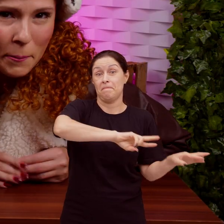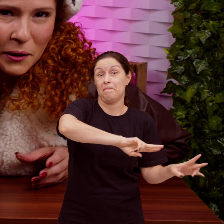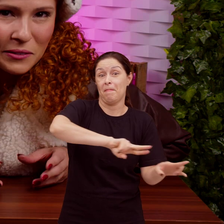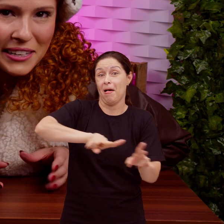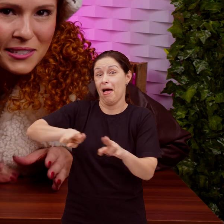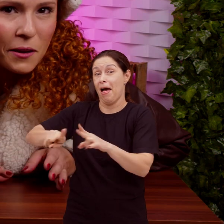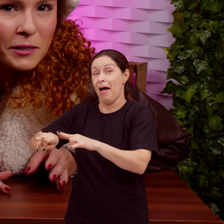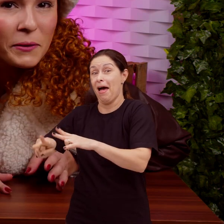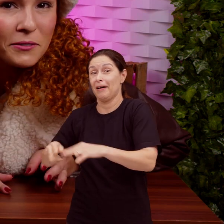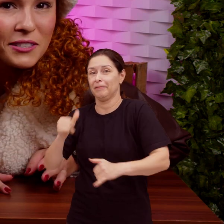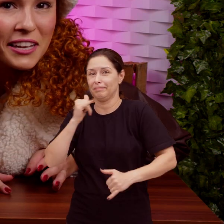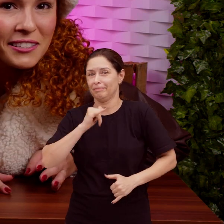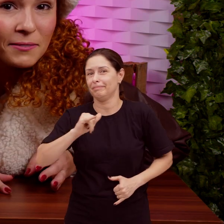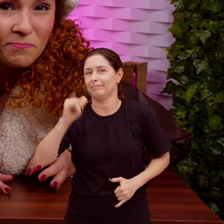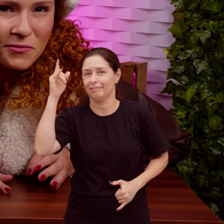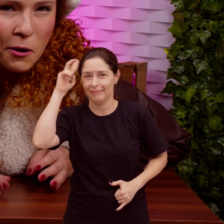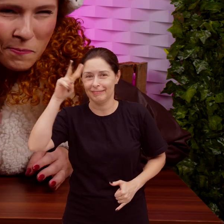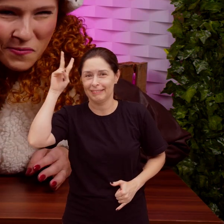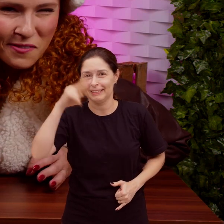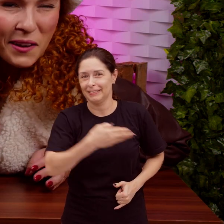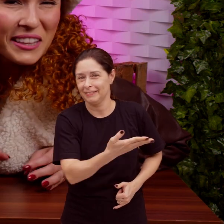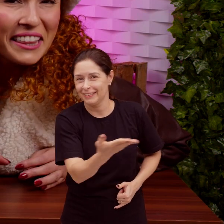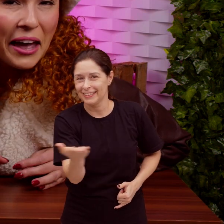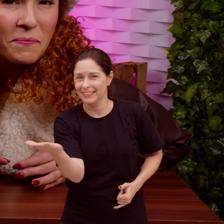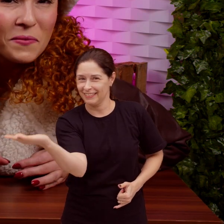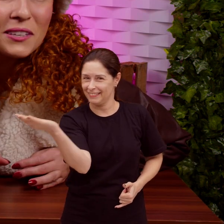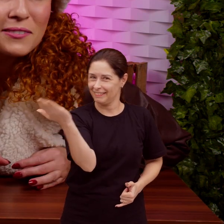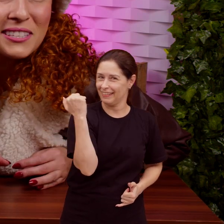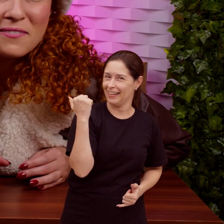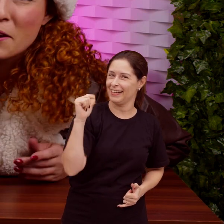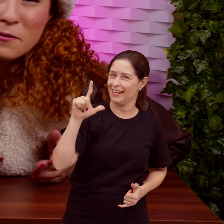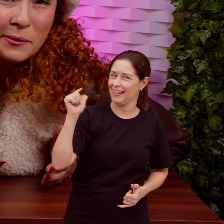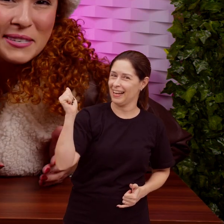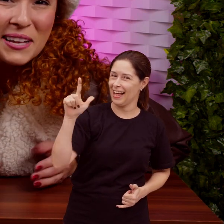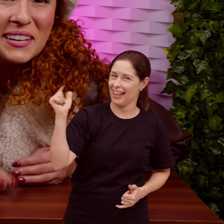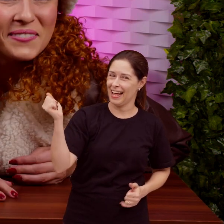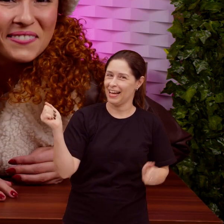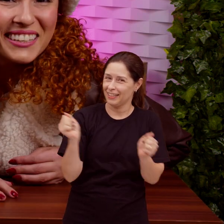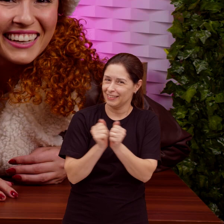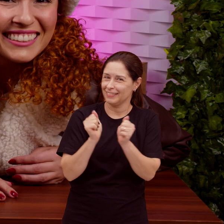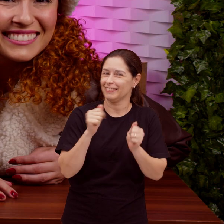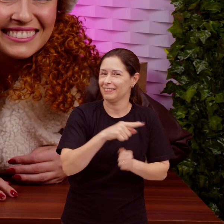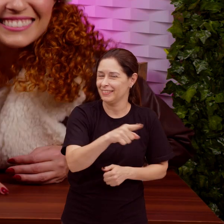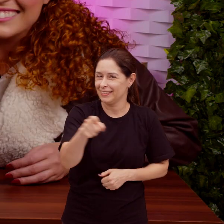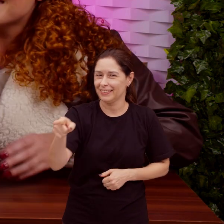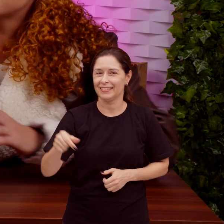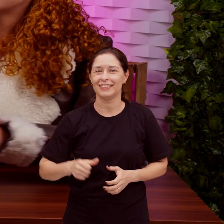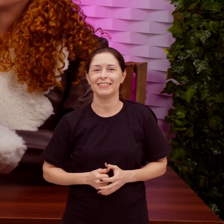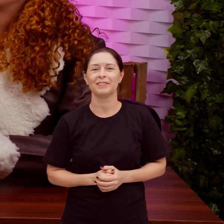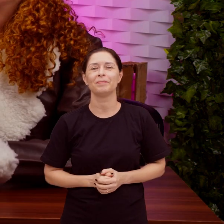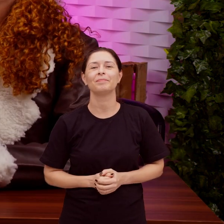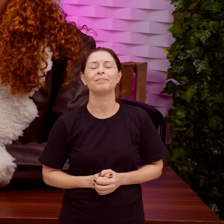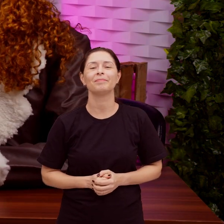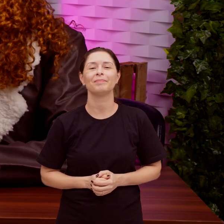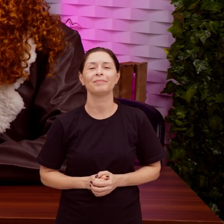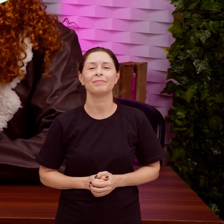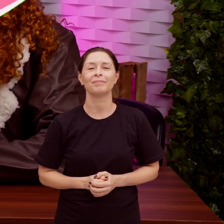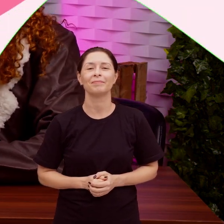objetos para contar essa história para vocês. Então, vem com a Lala que você vai ouvir uma história bíblica.